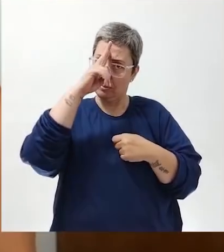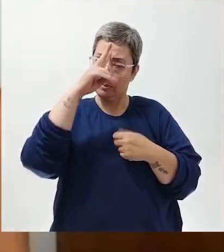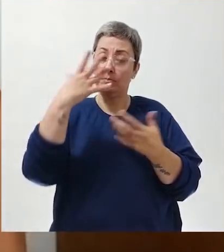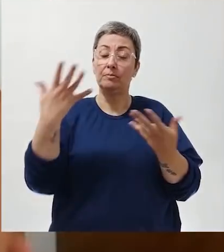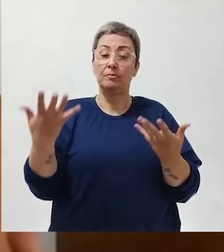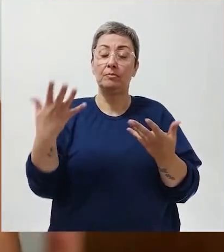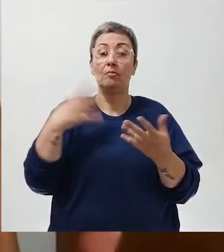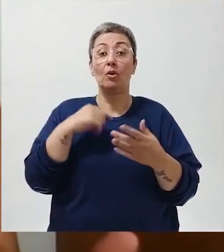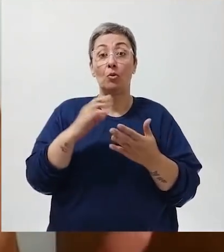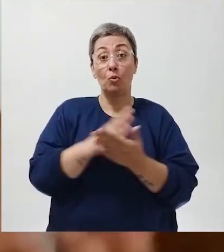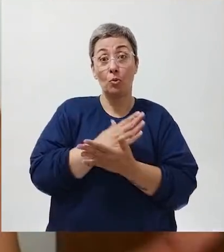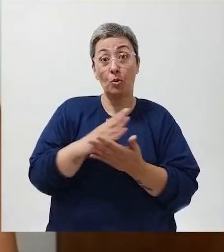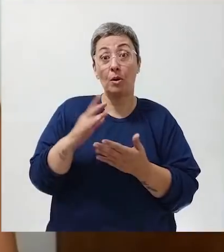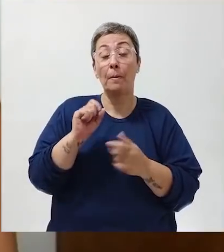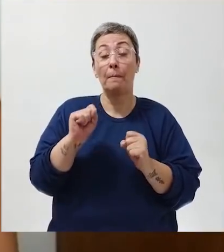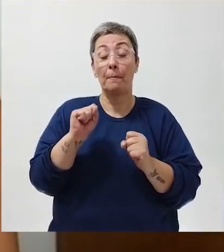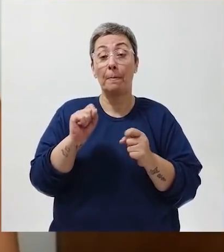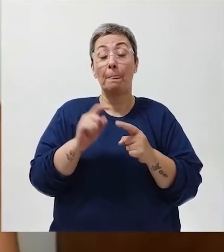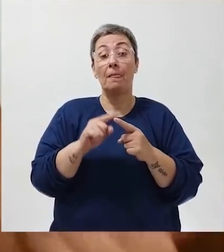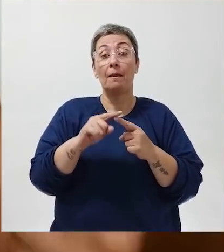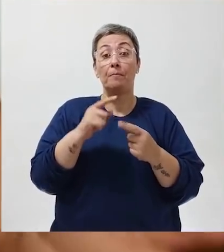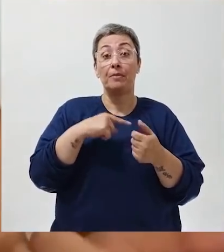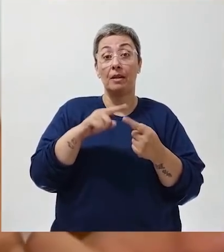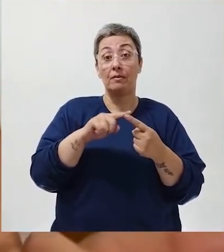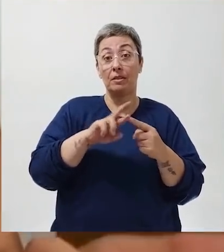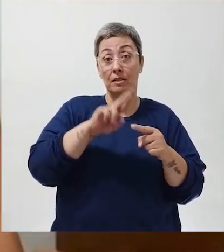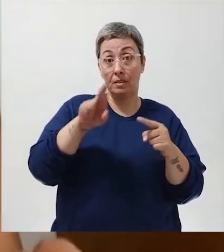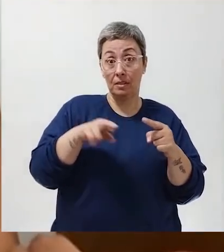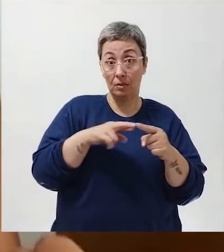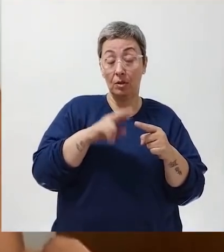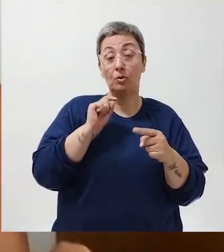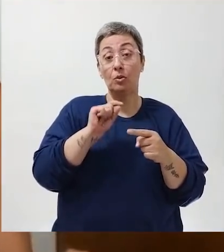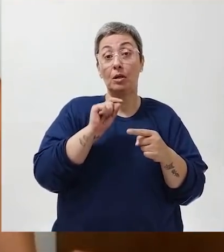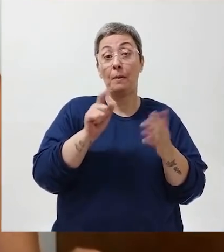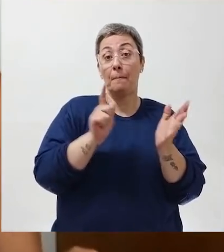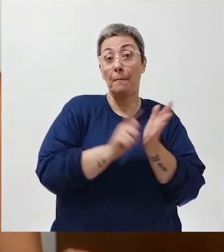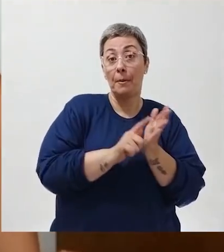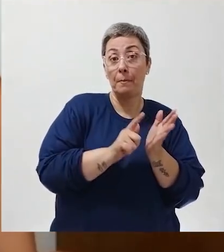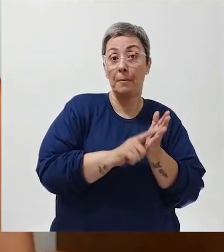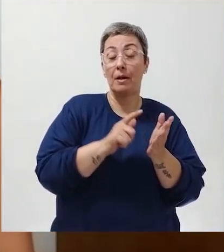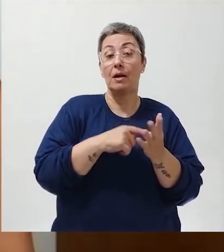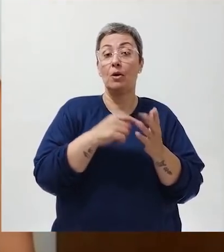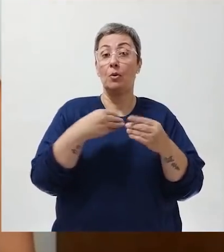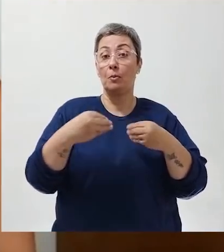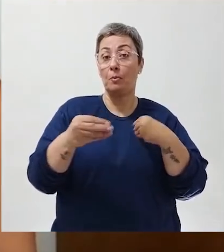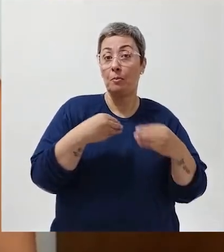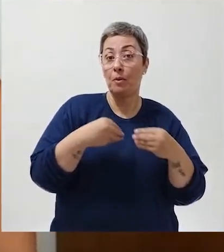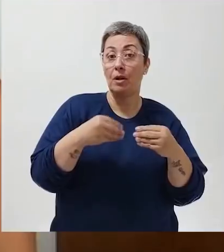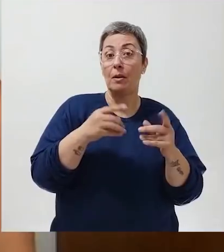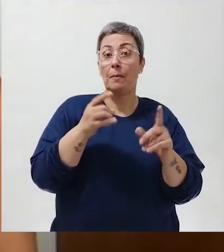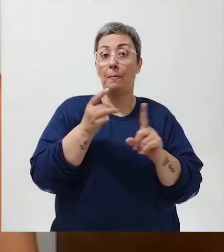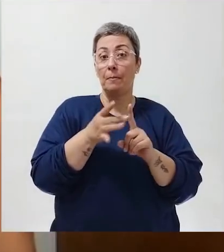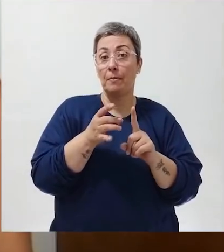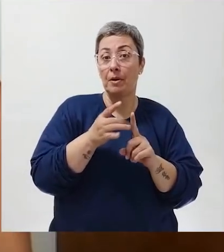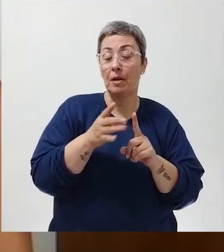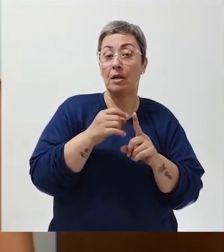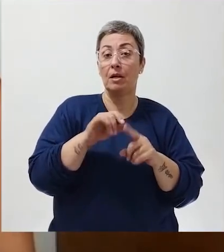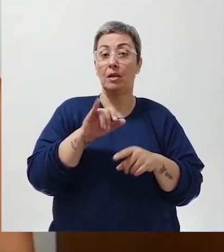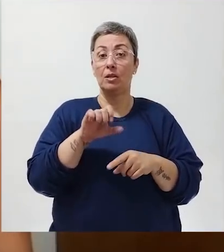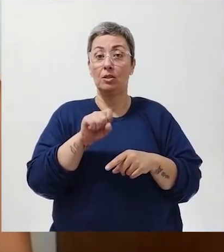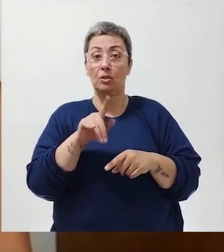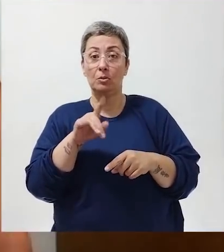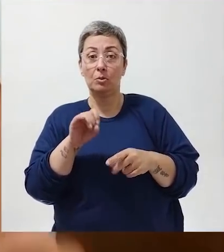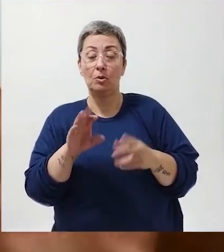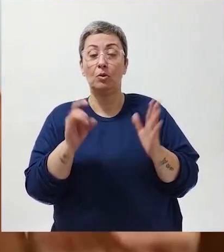lembrar, né? O lixo, eles podem ser separados em recicláveis, que são os papéis, os plásticos, metais,